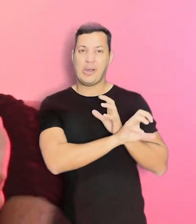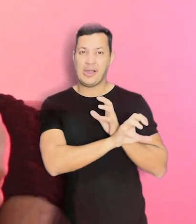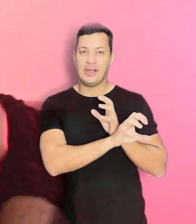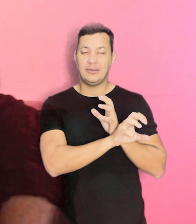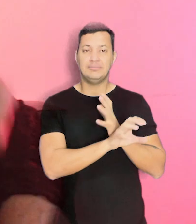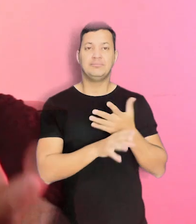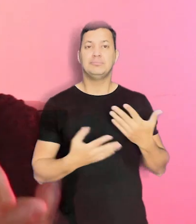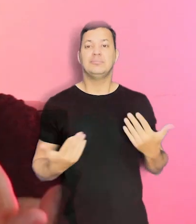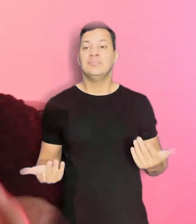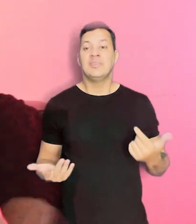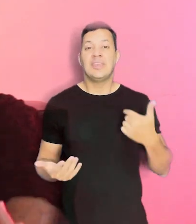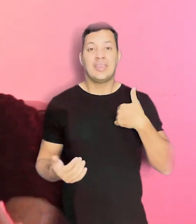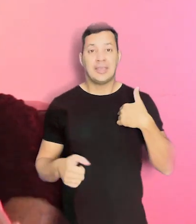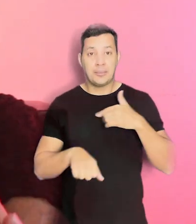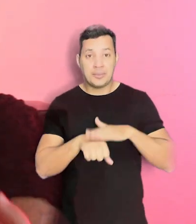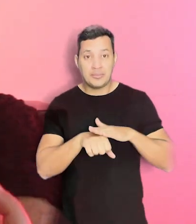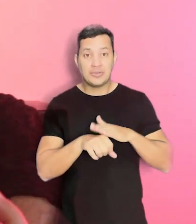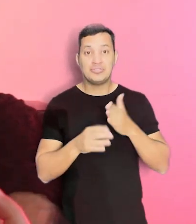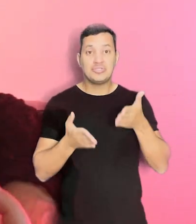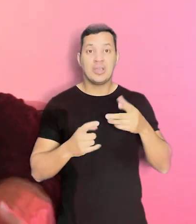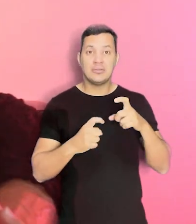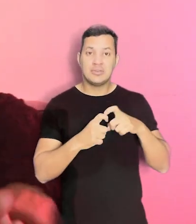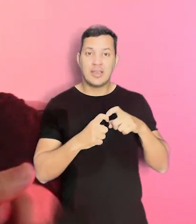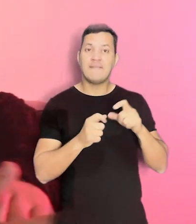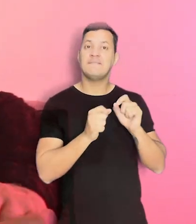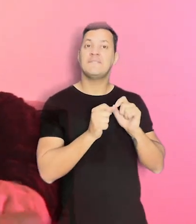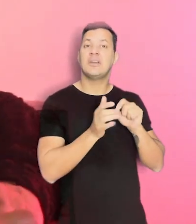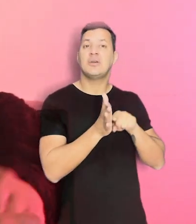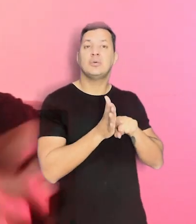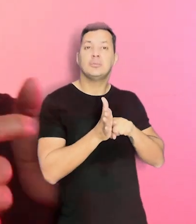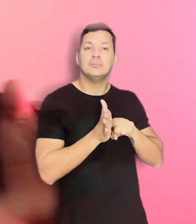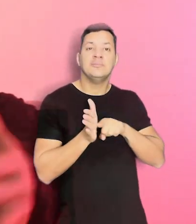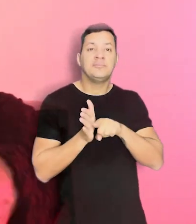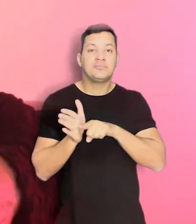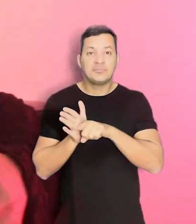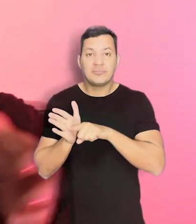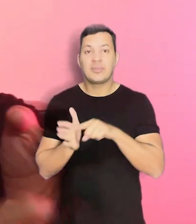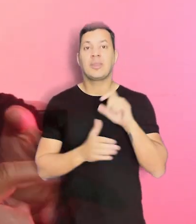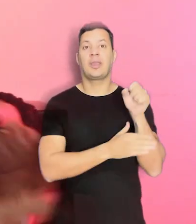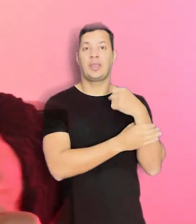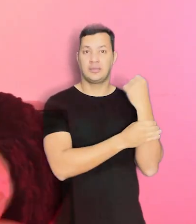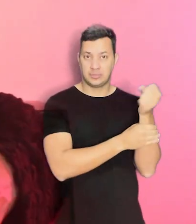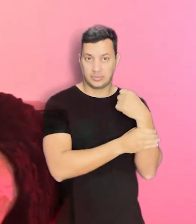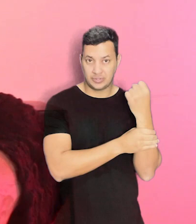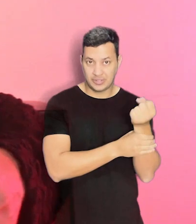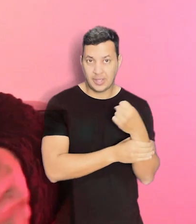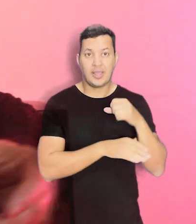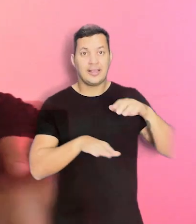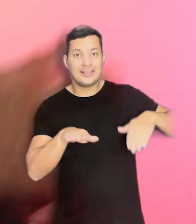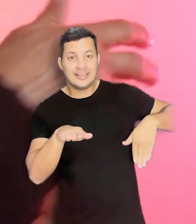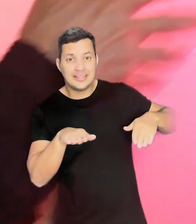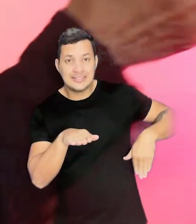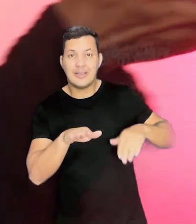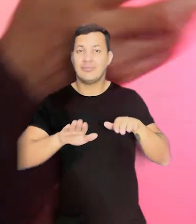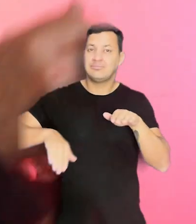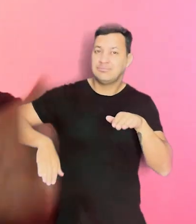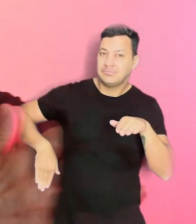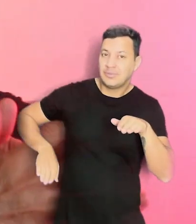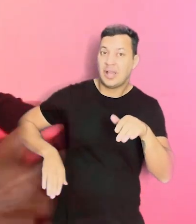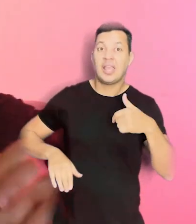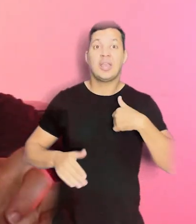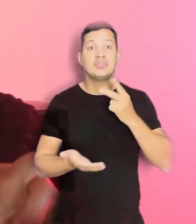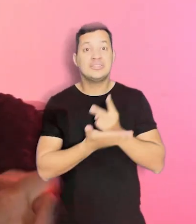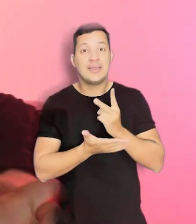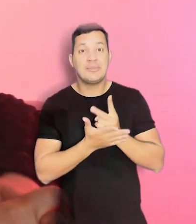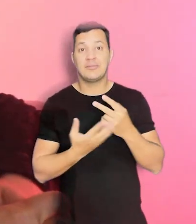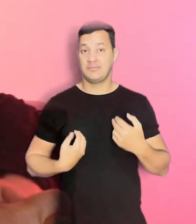E indo ao ortopedista, ele me indicou que fizesse fisioterapia, natação. Como eu sempre morei